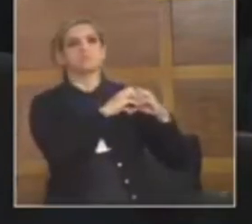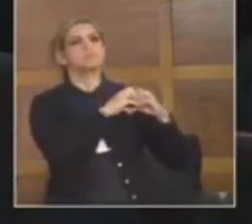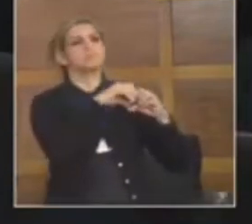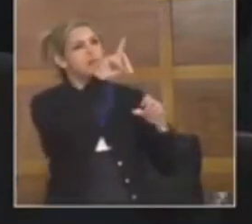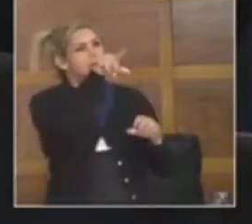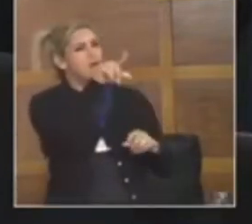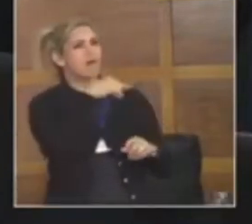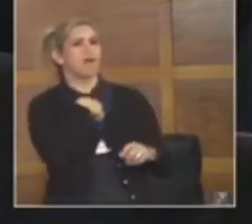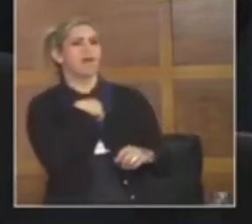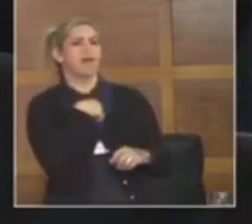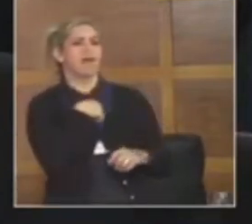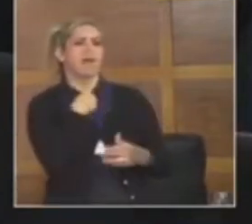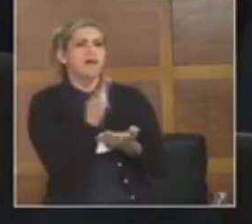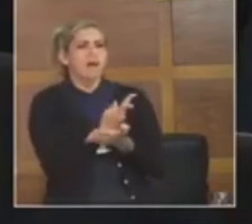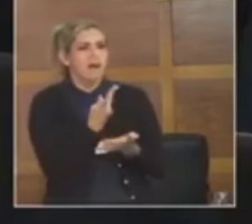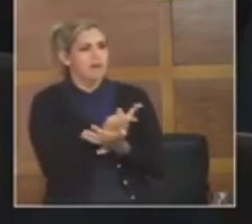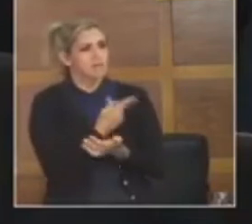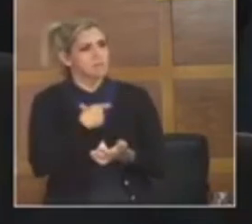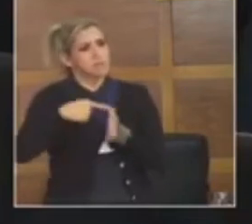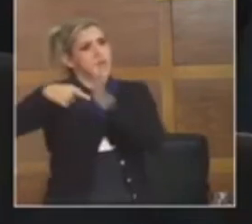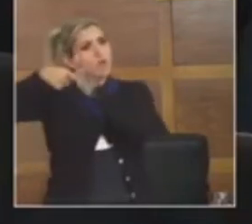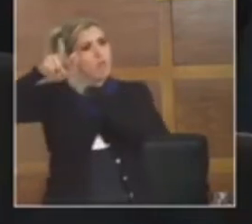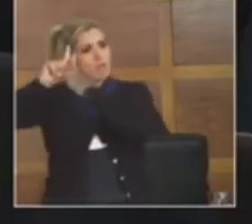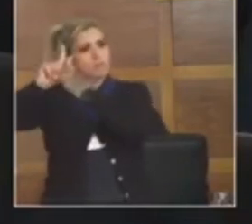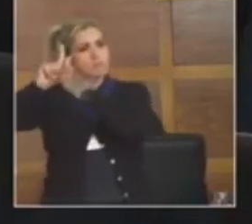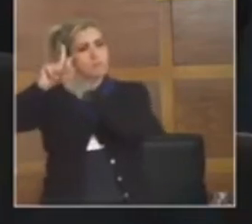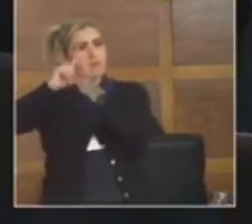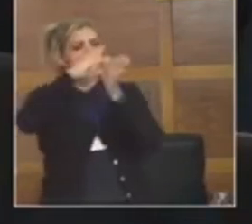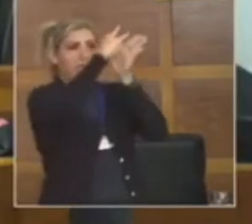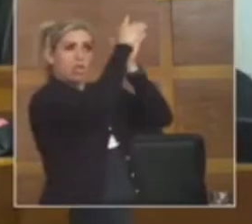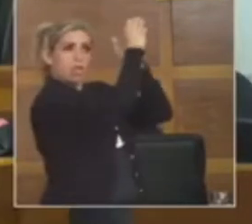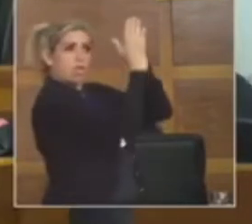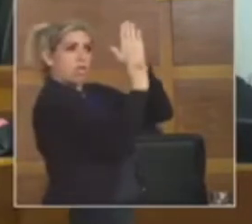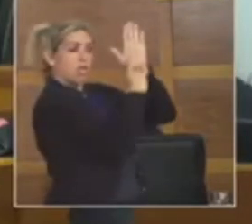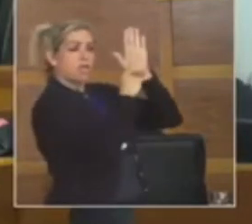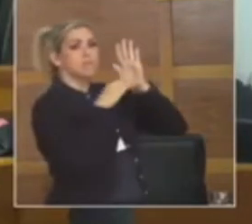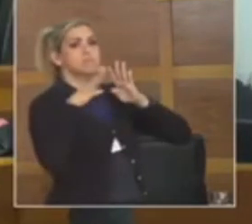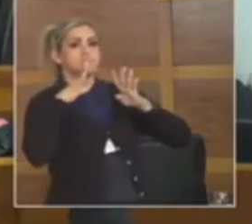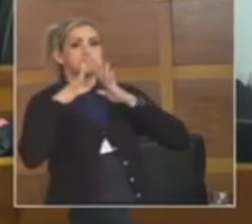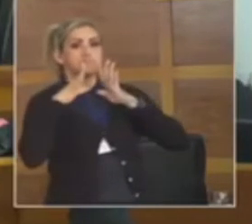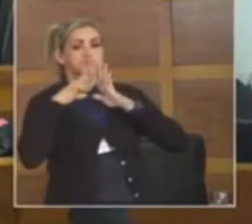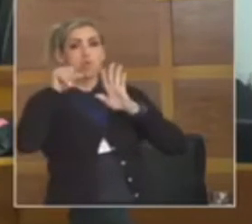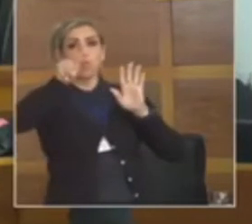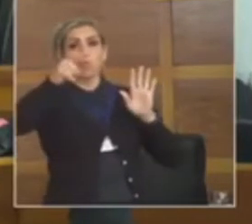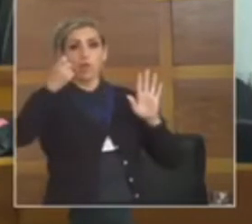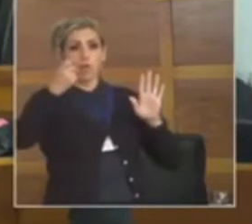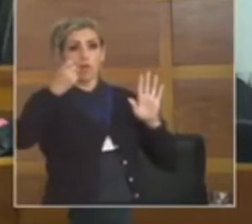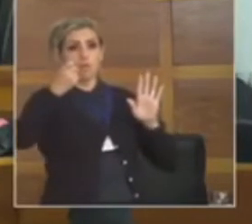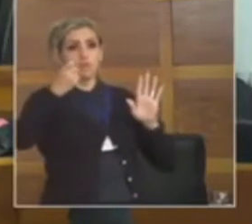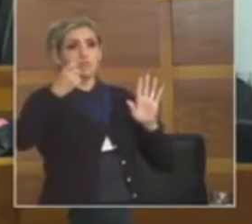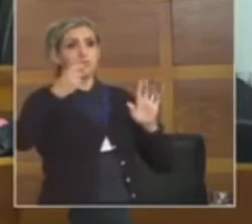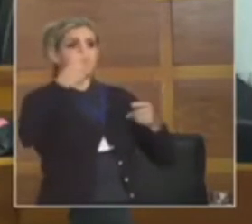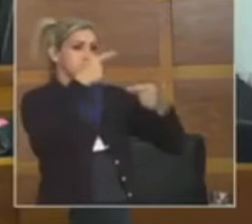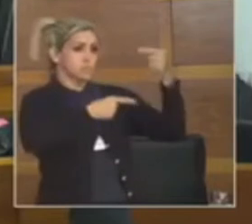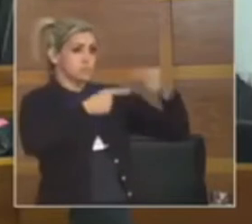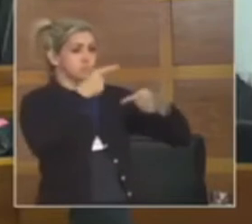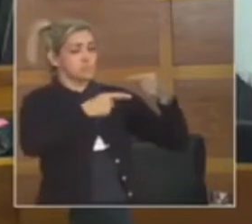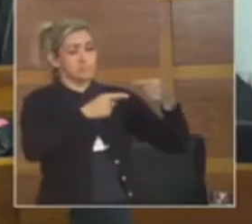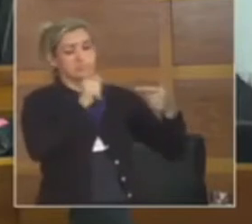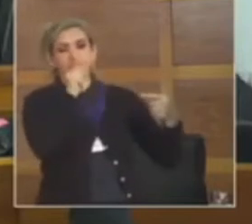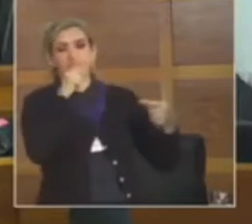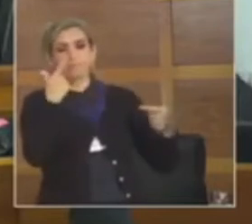insuportável ontem e depois dessa publicação é um ex-político aí que não deixou saudade na